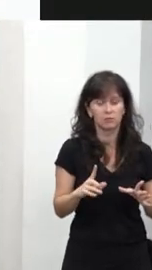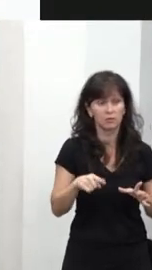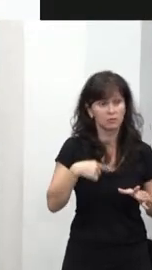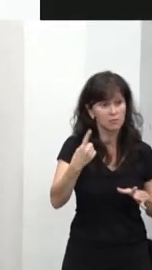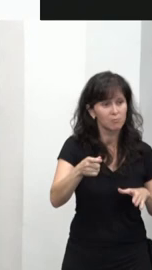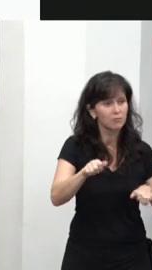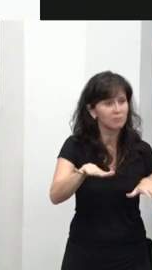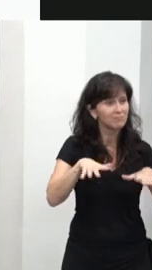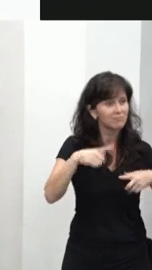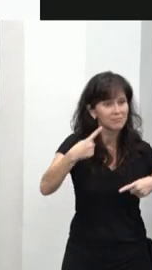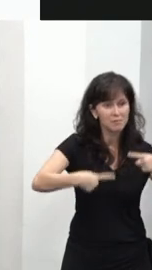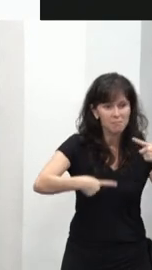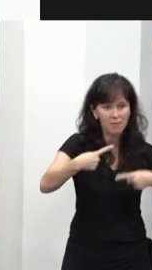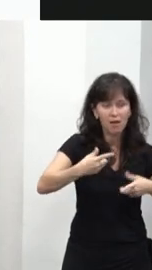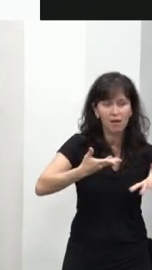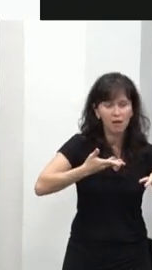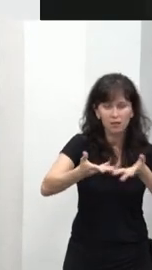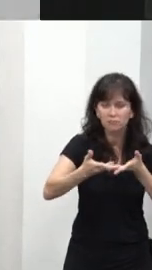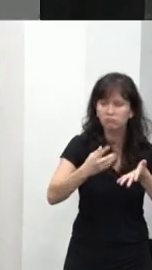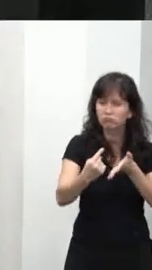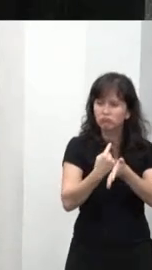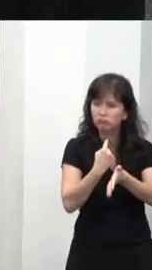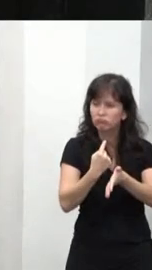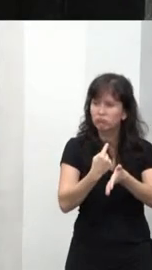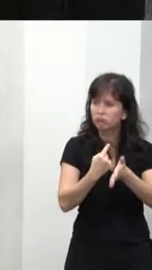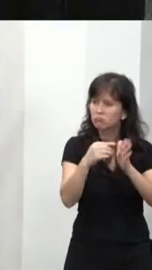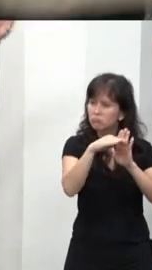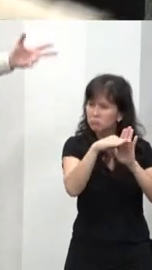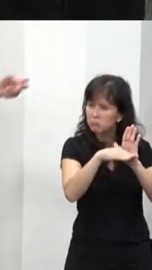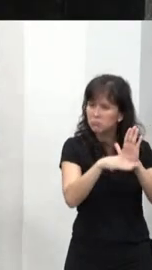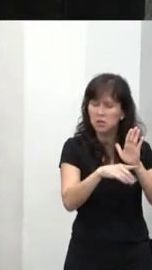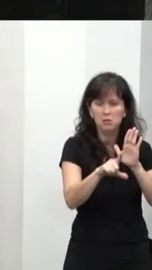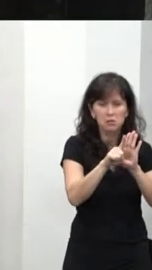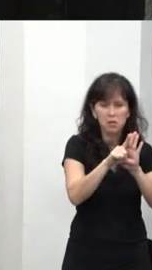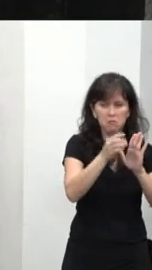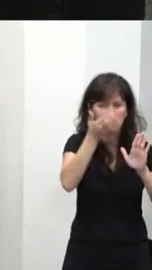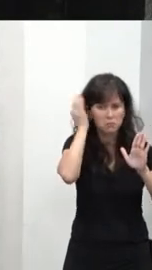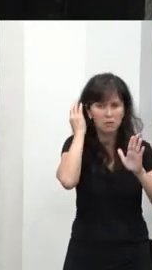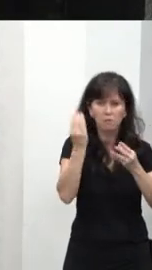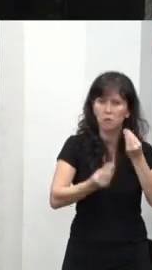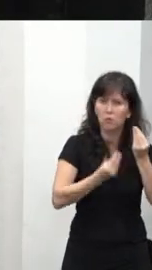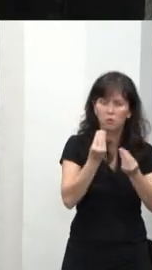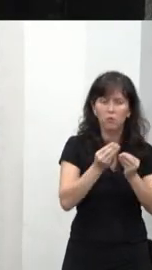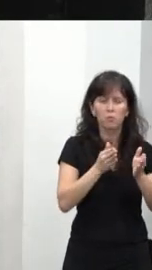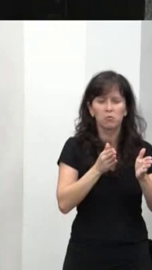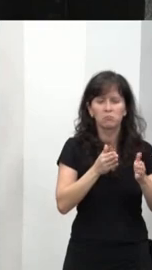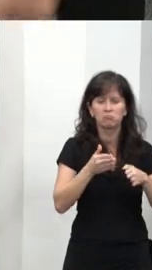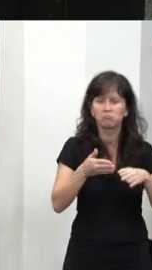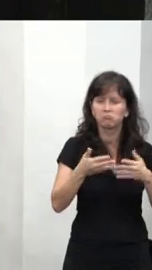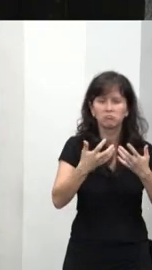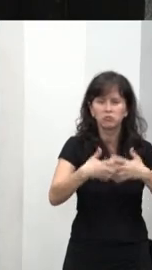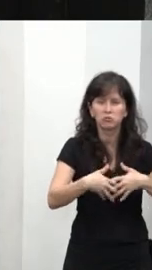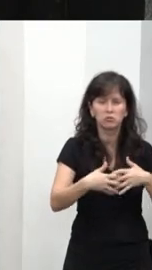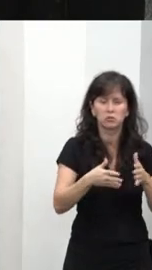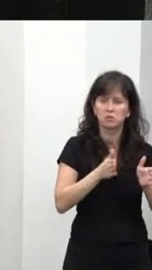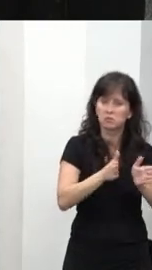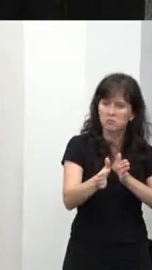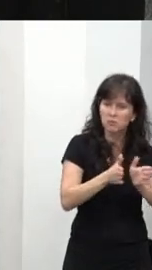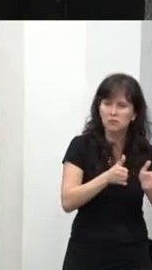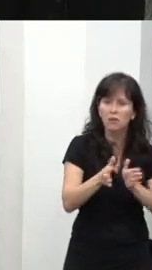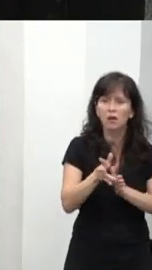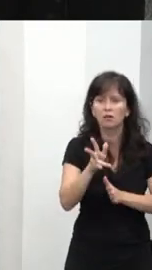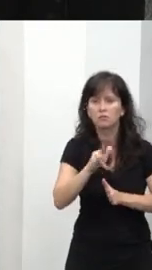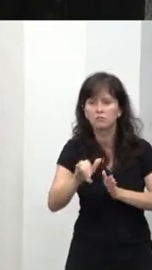entrarmos aí em Pontos específicos sobre a lei pela Gustavo como é que vai funcionar a questão do acessibilidade Vai ter cota para ponto de cultura